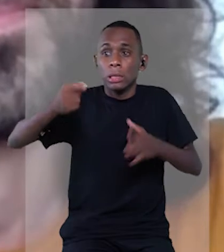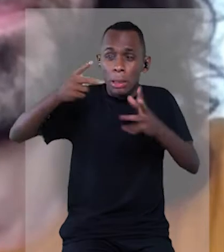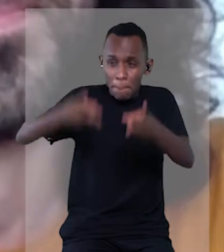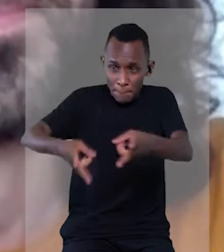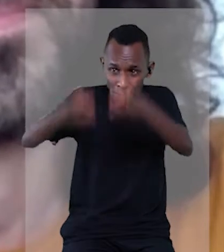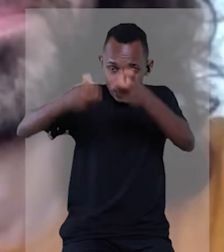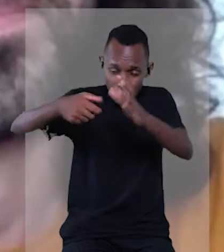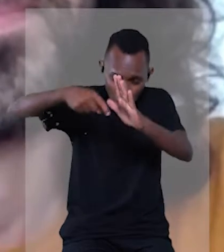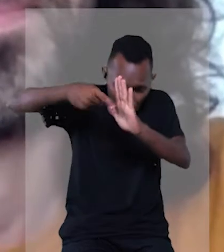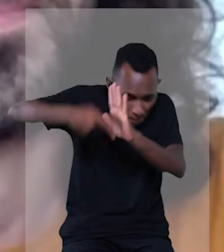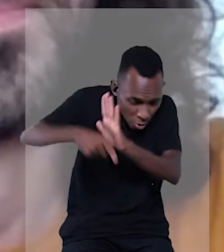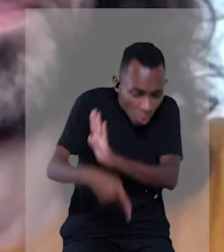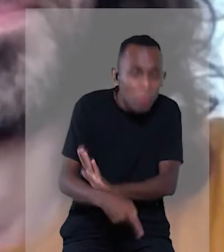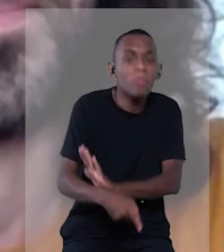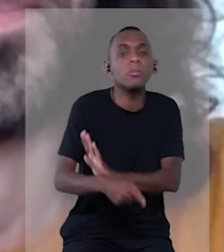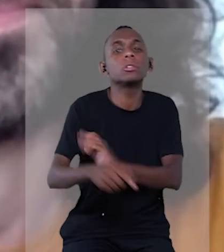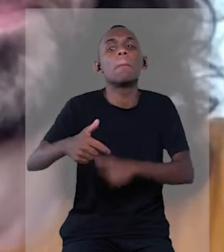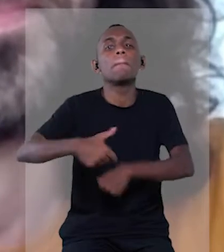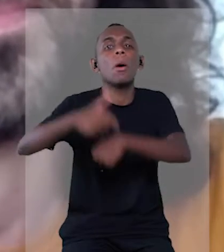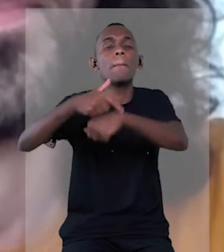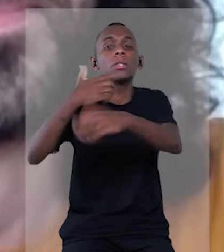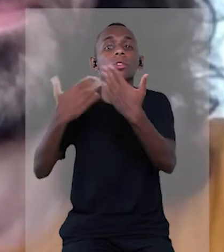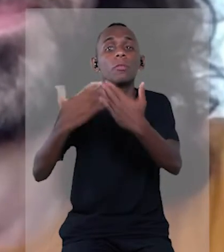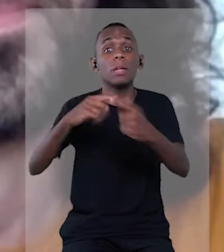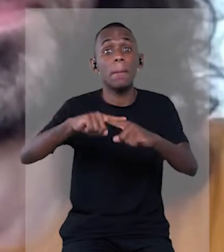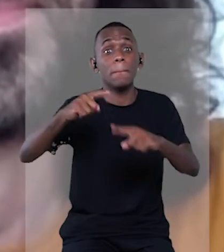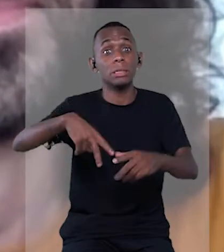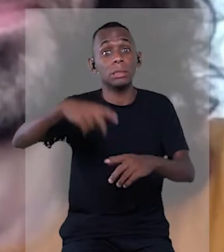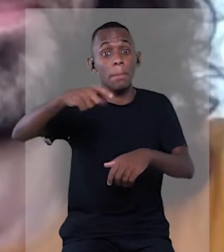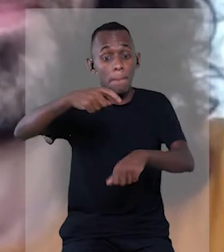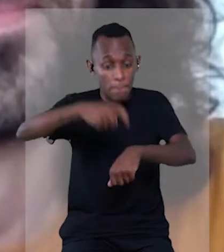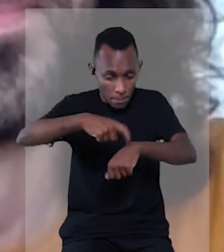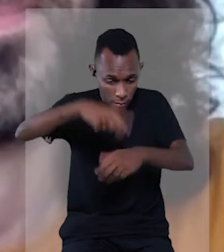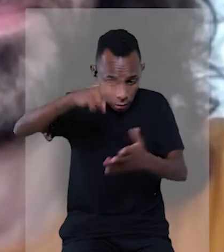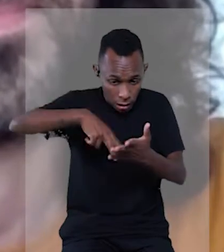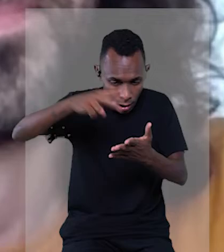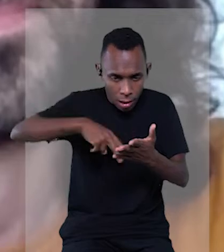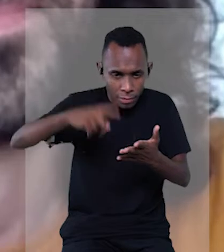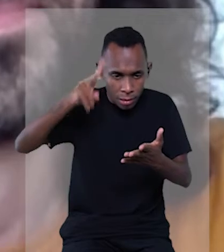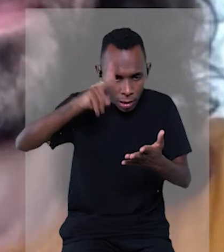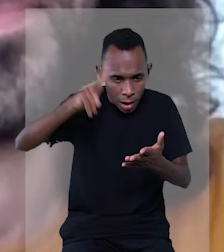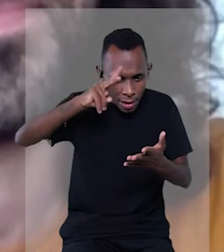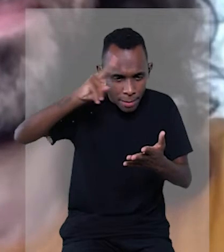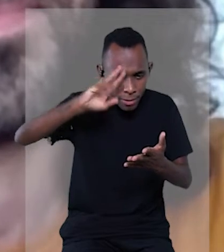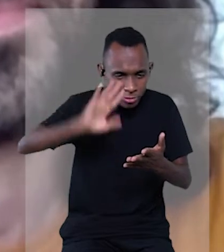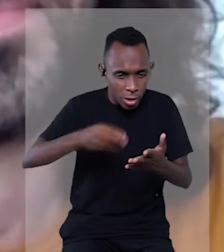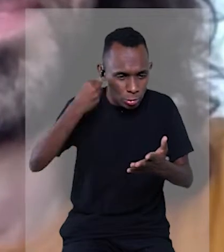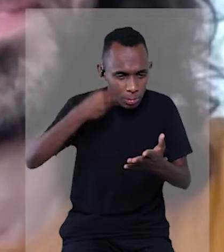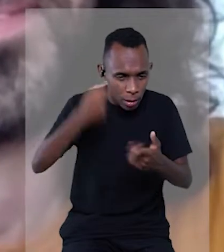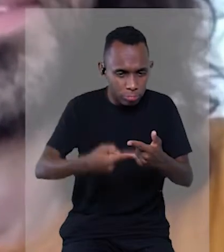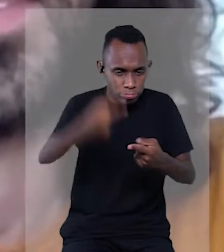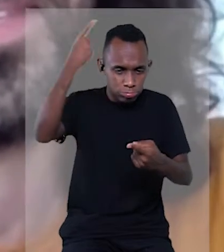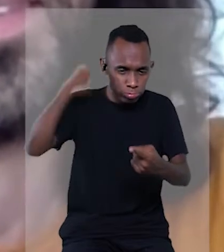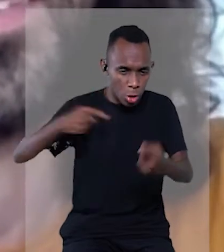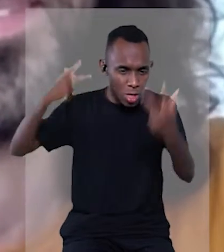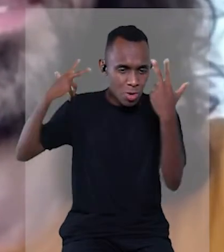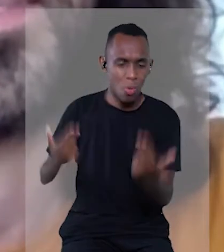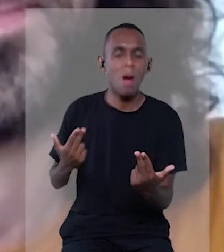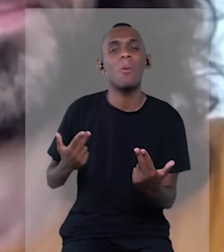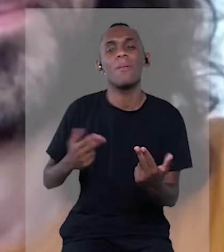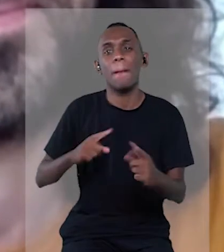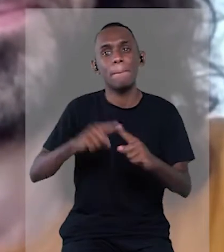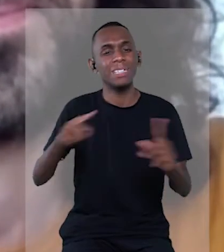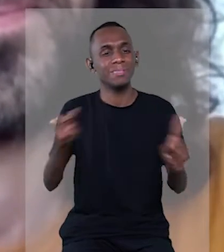assim quando está ali no meio da conversa, né? Mas quando você lê, você imagina, você lembra que já teve uma situação como essa, mas que você não